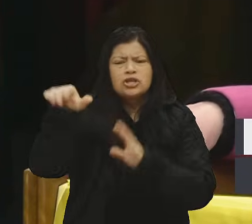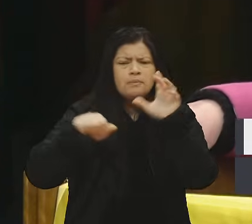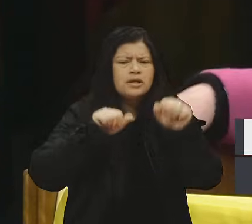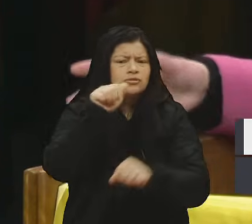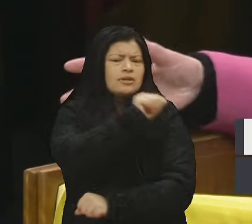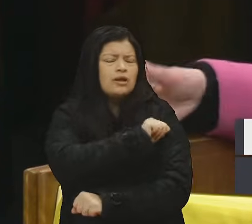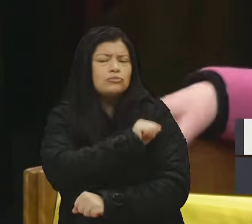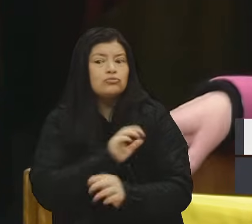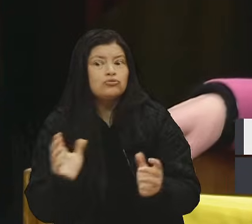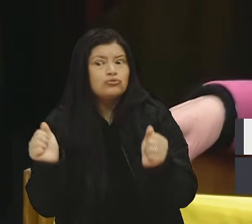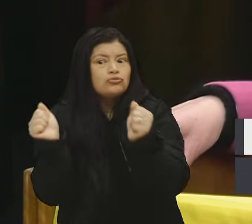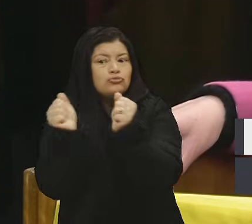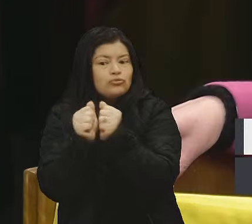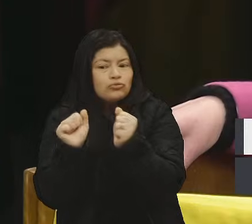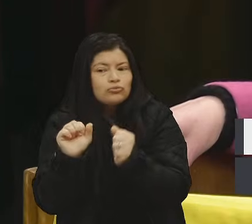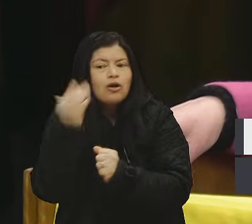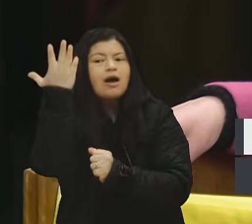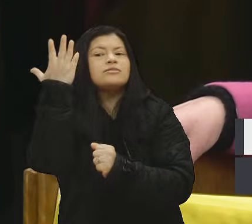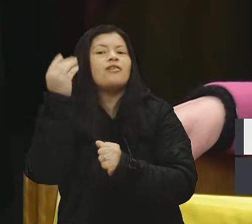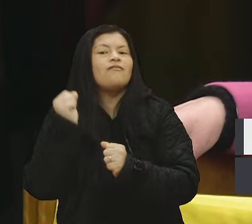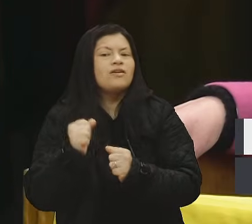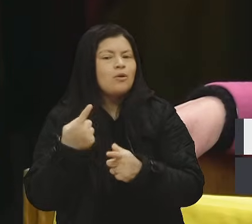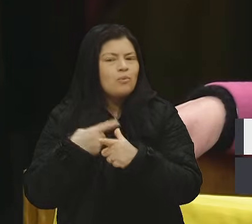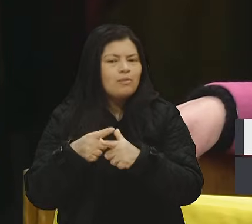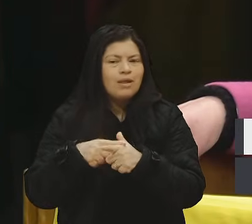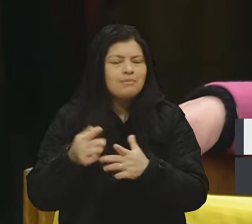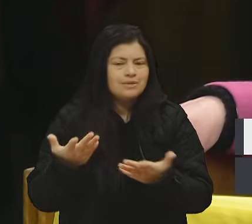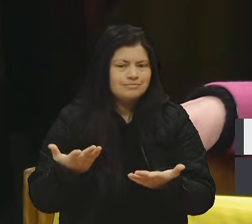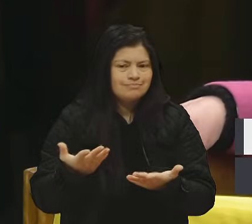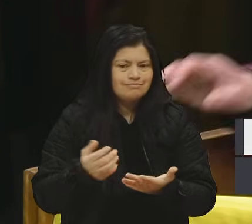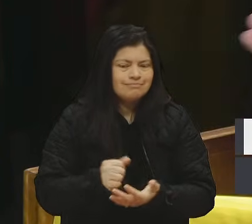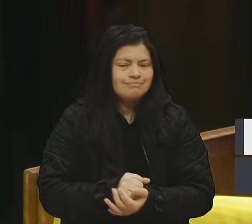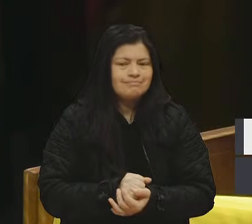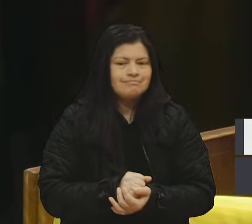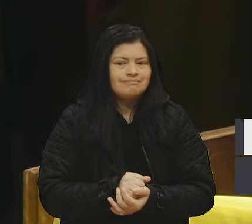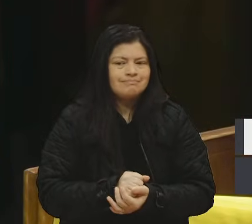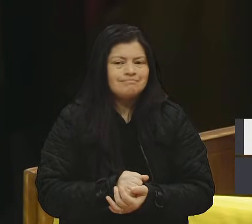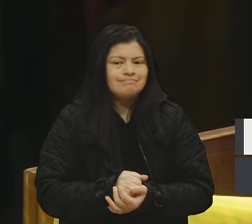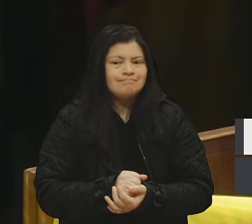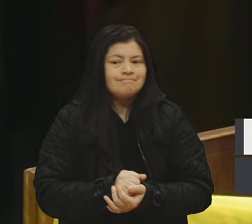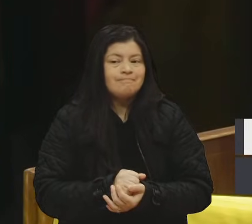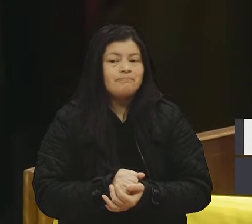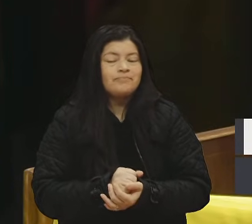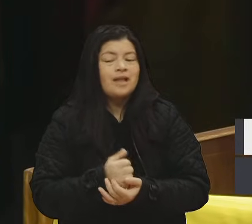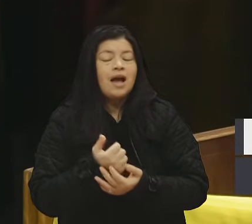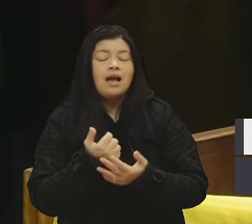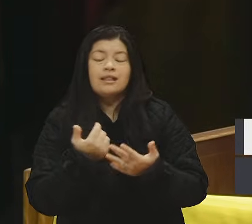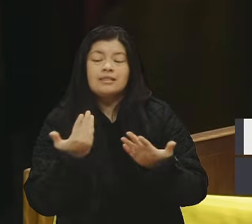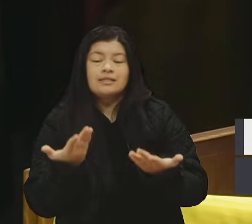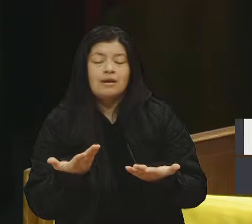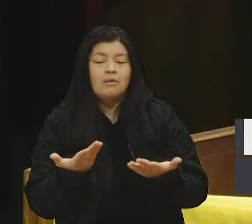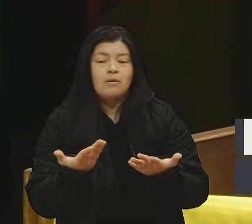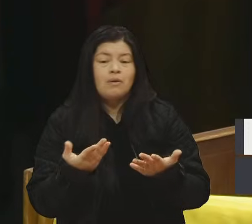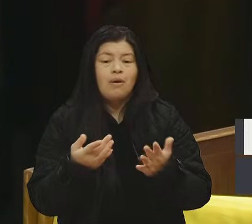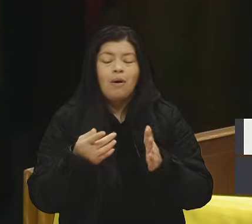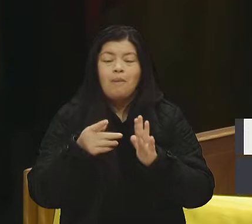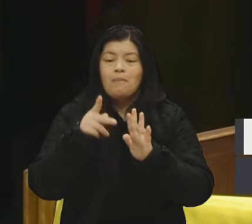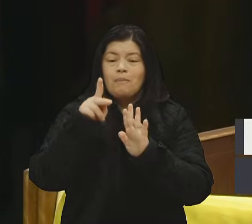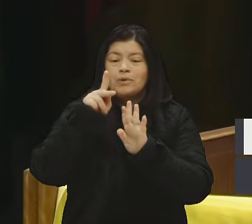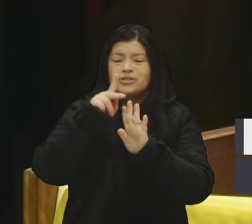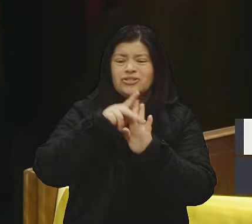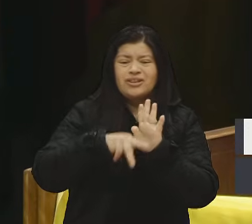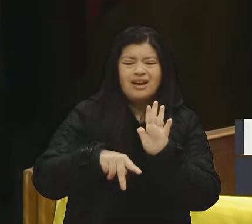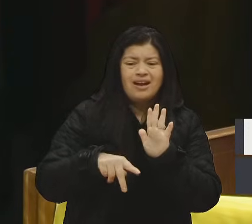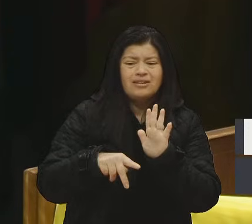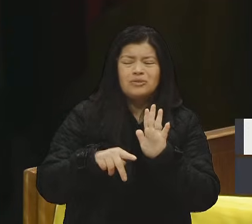e juntos encontrávamos alternativas. Então, além desse projeto nefasto, do que